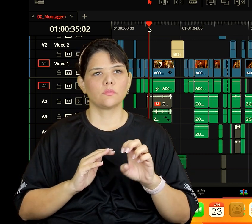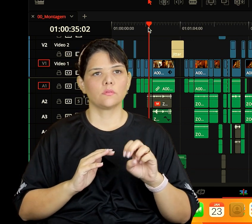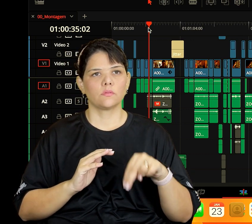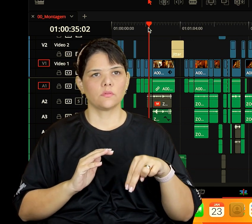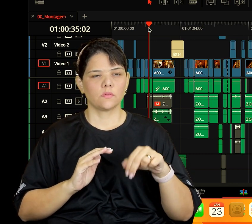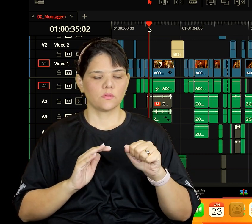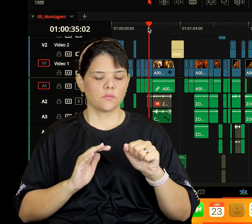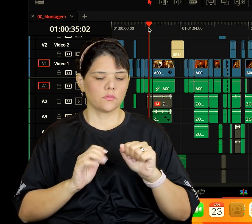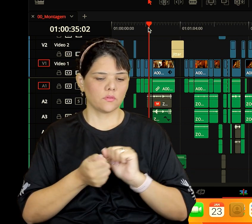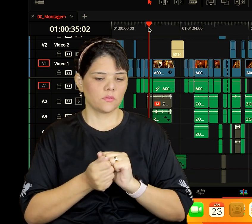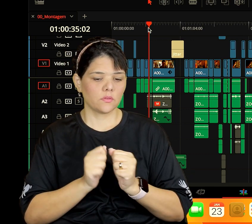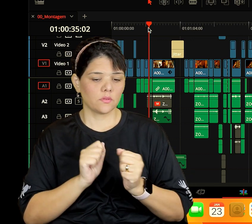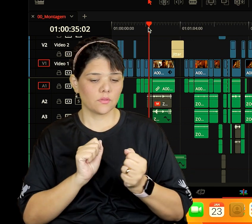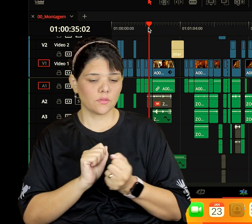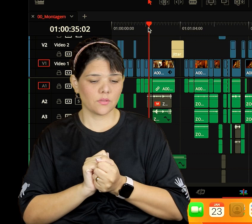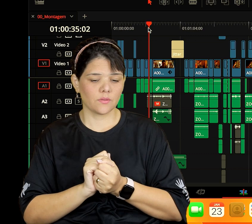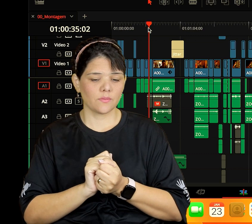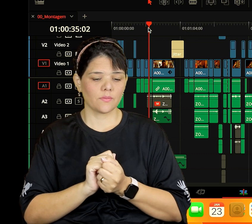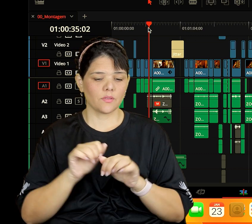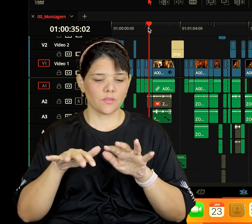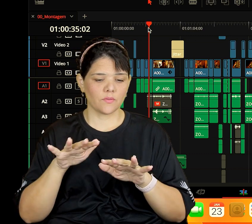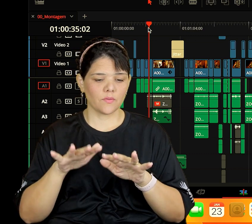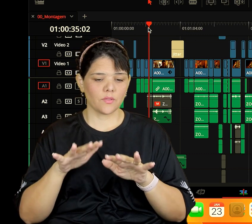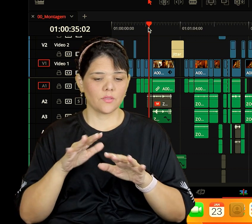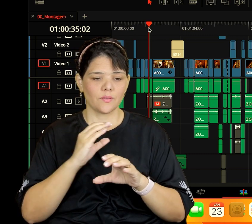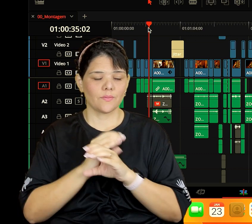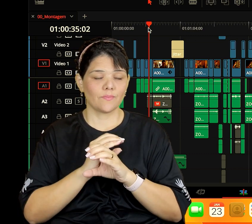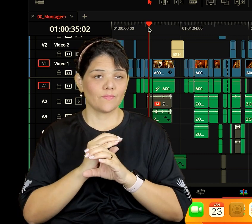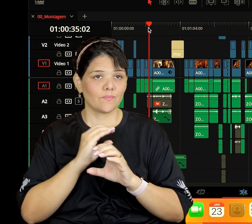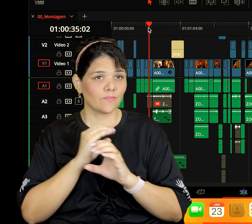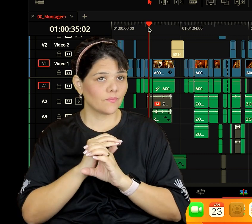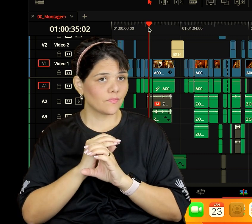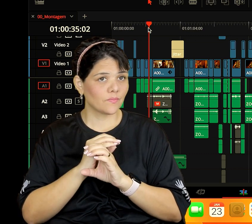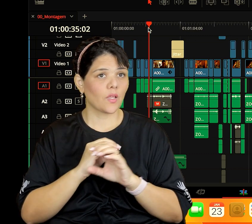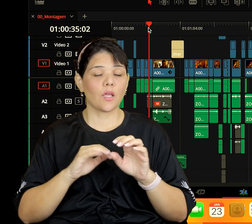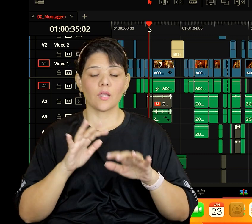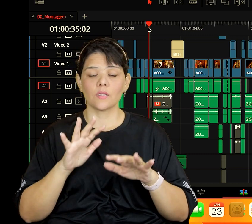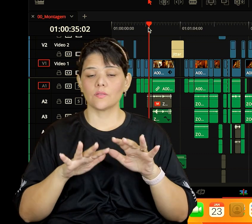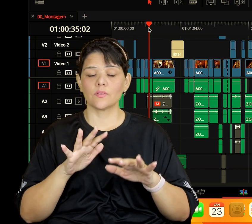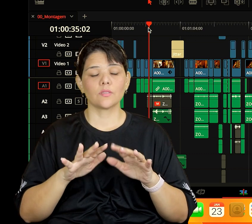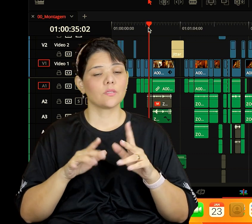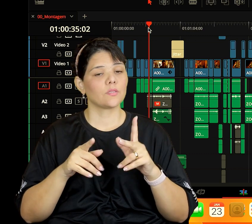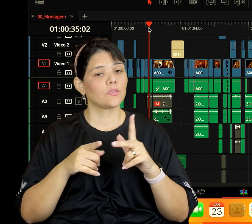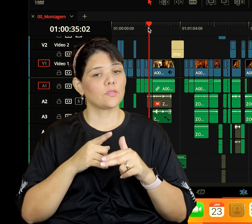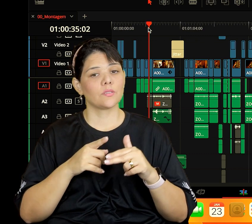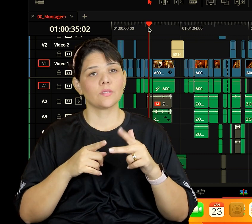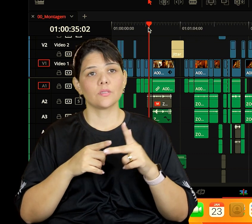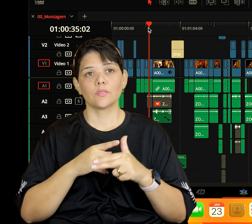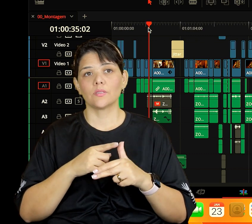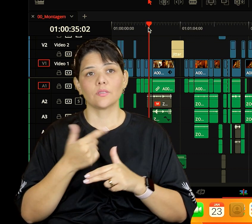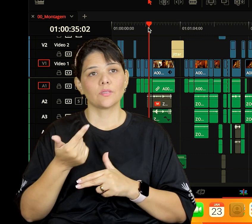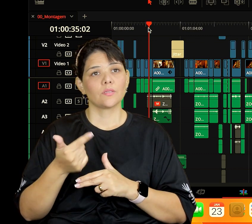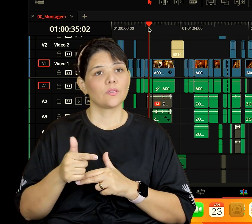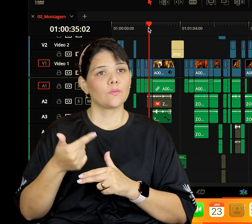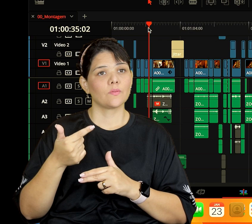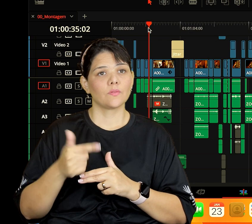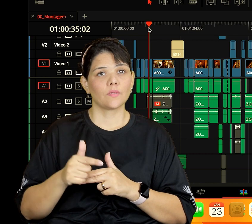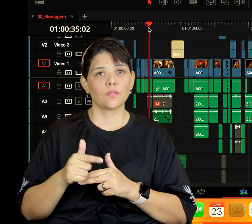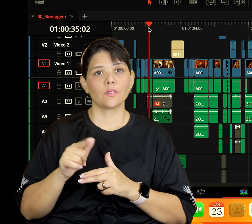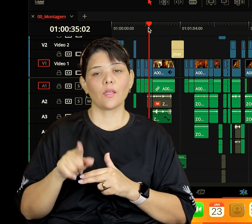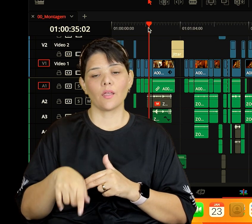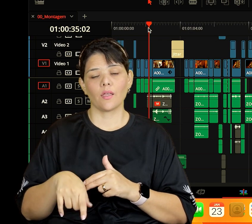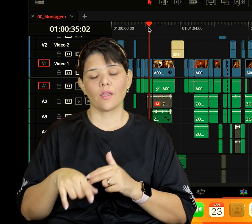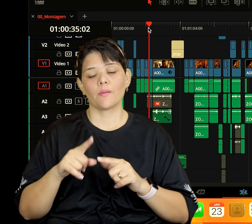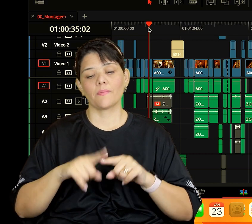você vai, aqui, nesse momento, começar a mágica da edição. A mágica da edição é o quê? É você pegar todo esse material